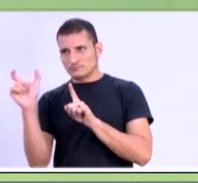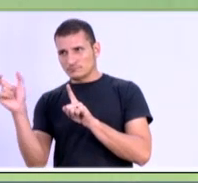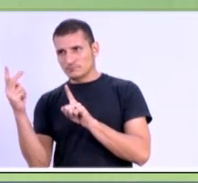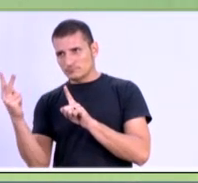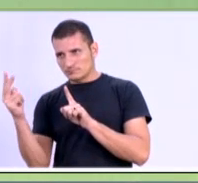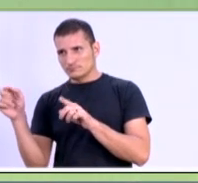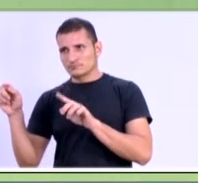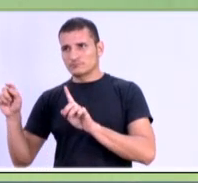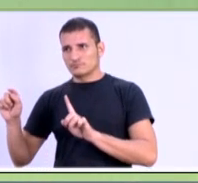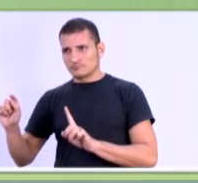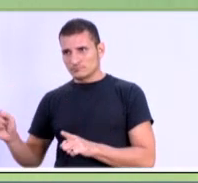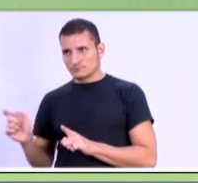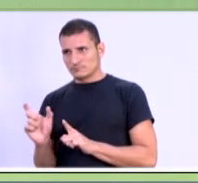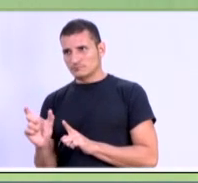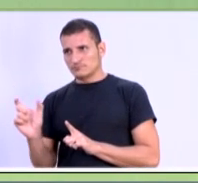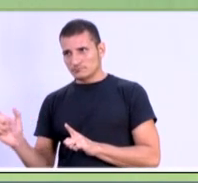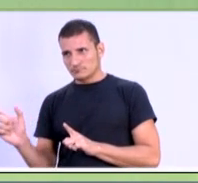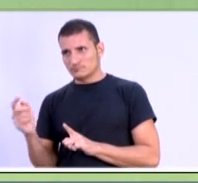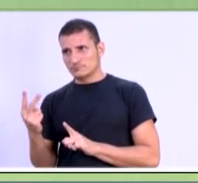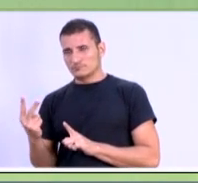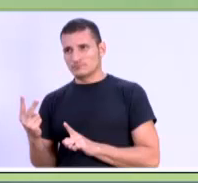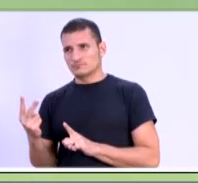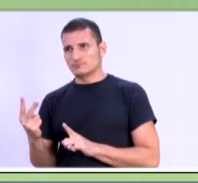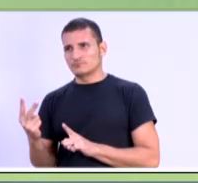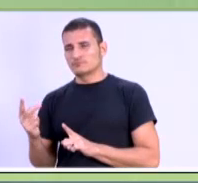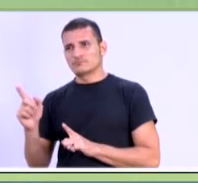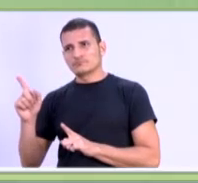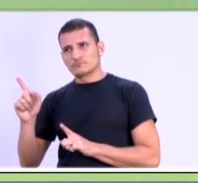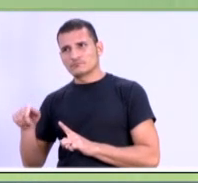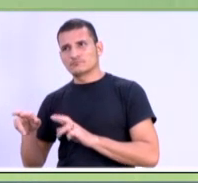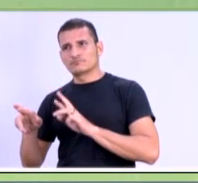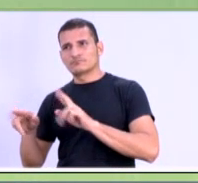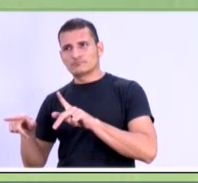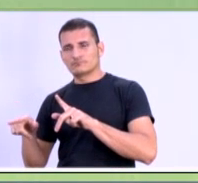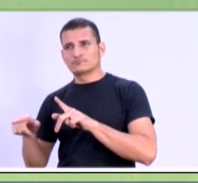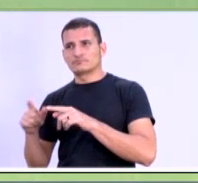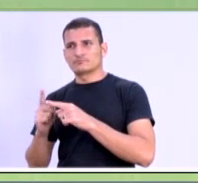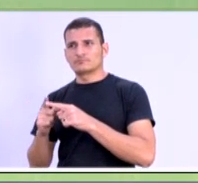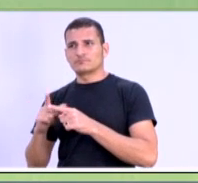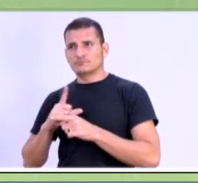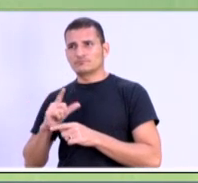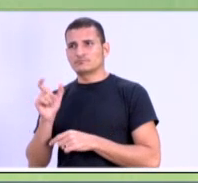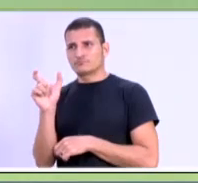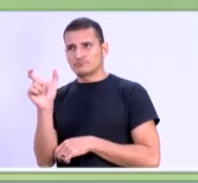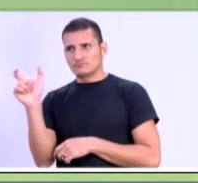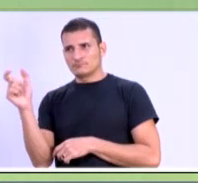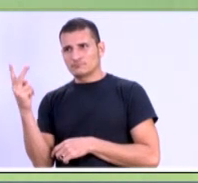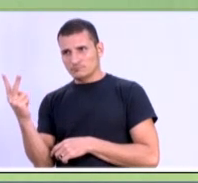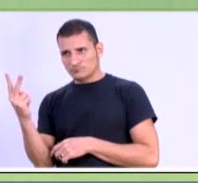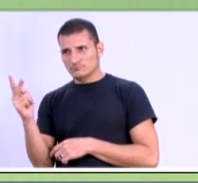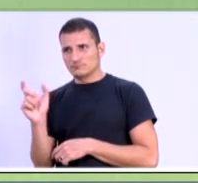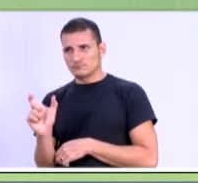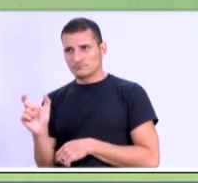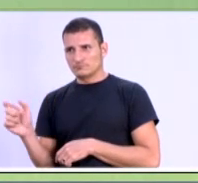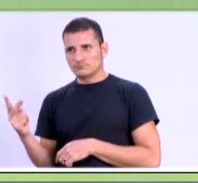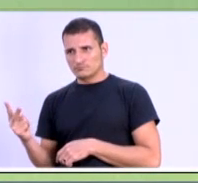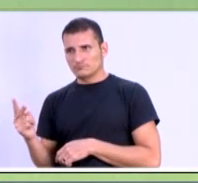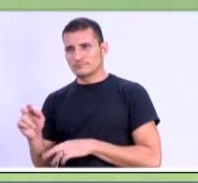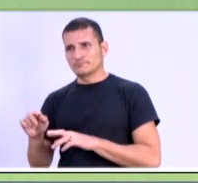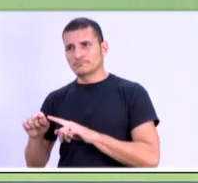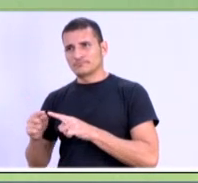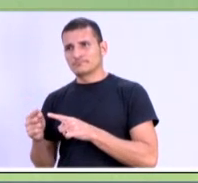também tenho 2 parâmetros. Eles são diferentes porque, apesar de ter 2 parâmetros, os parâmetros são diferentes.